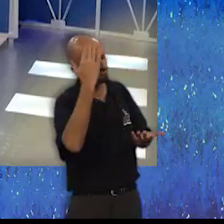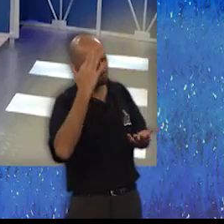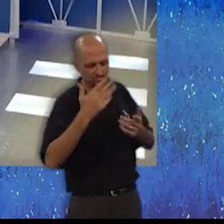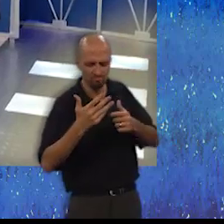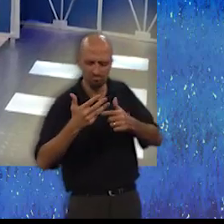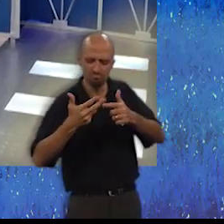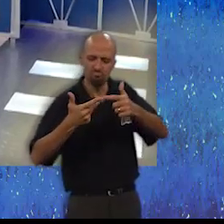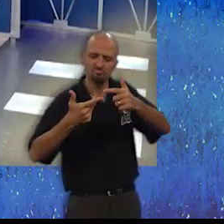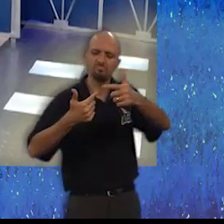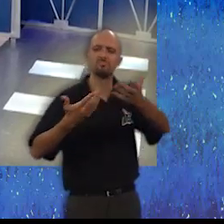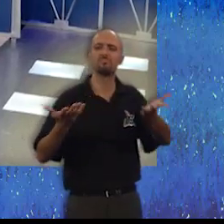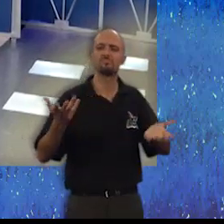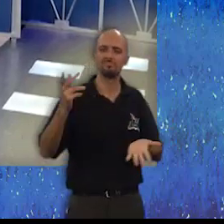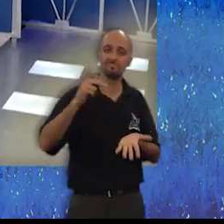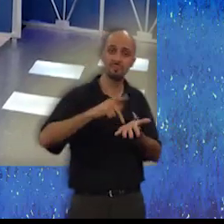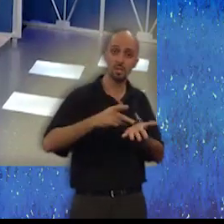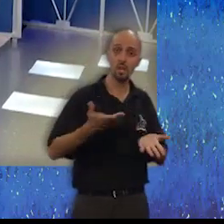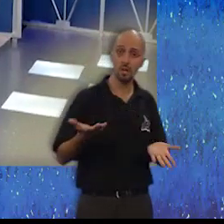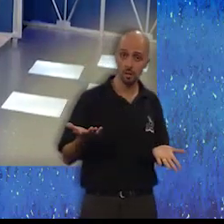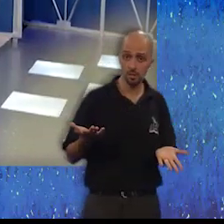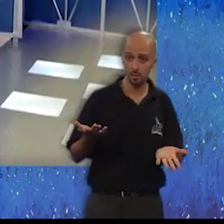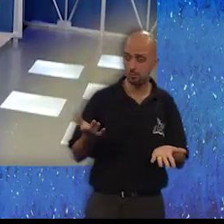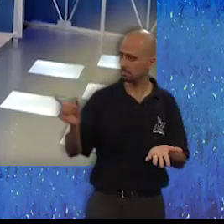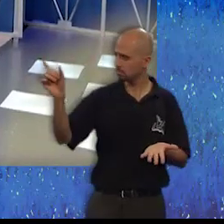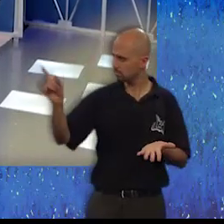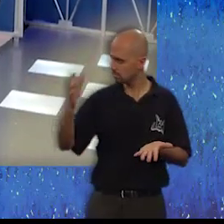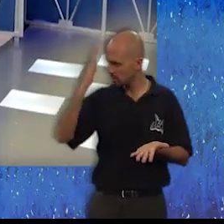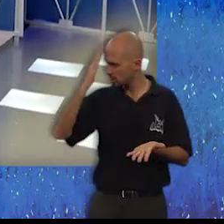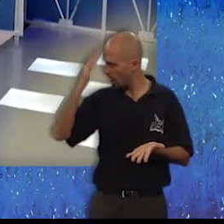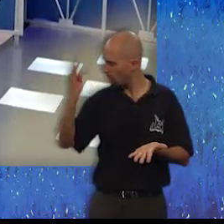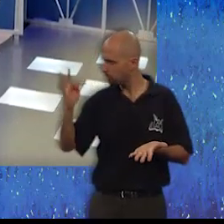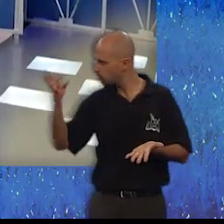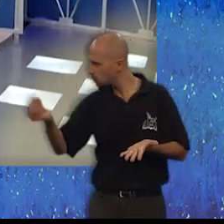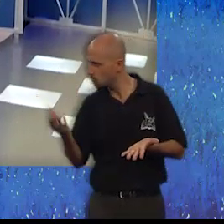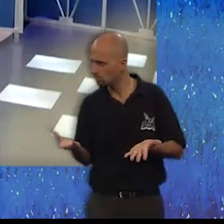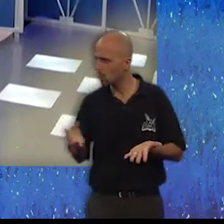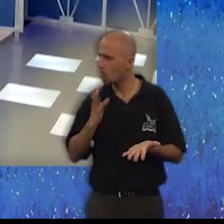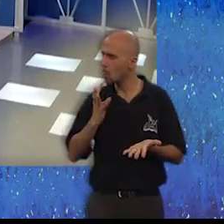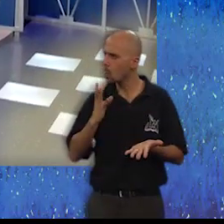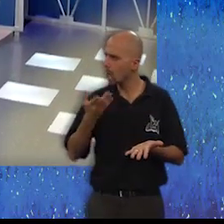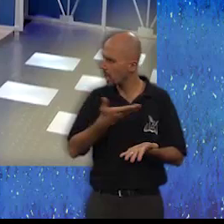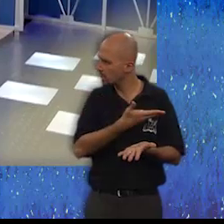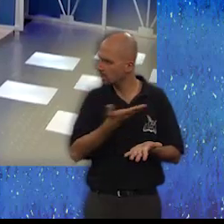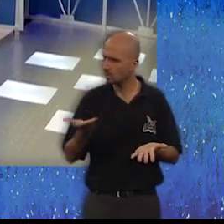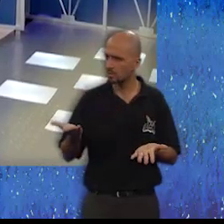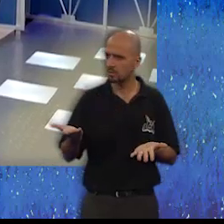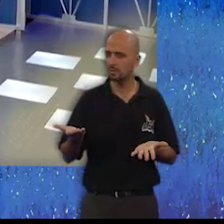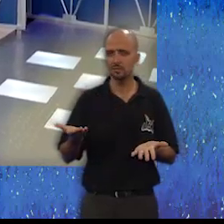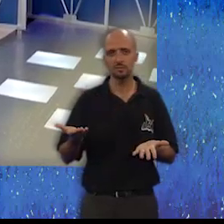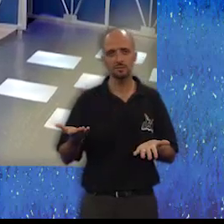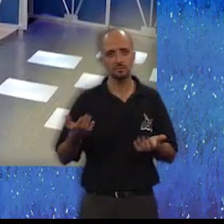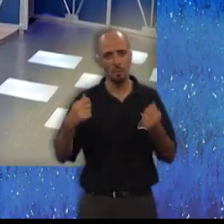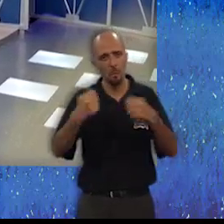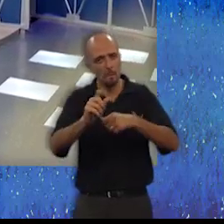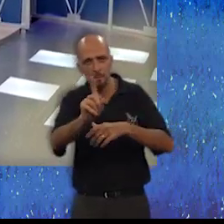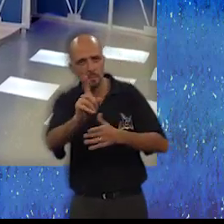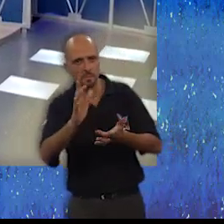eu sei. Quer dizer, que negócio é esse, rapaz? Você sabe tudo? Você não precisa de Jesus mais não, é?